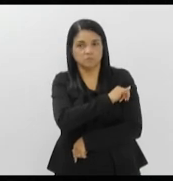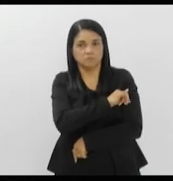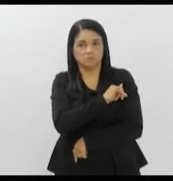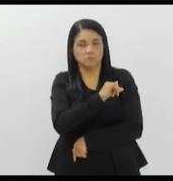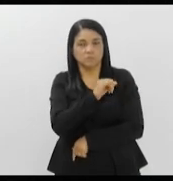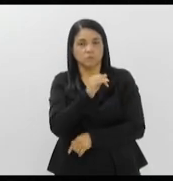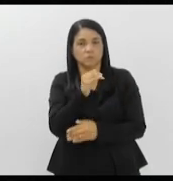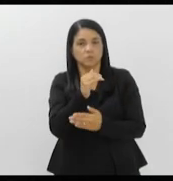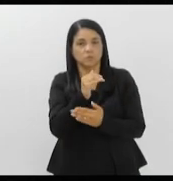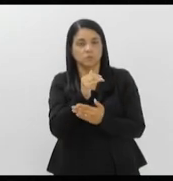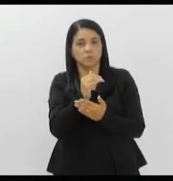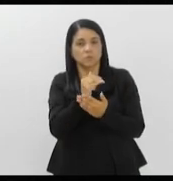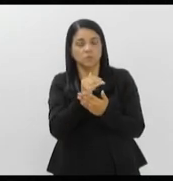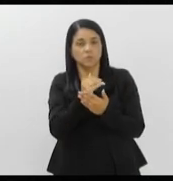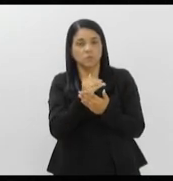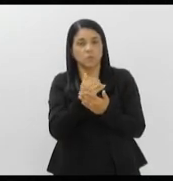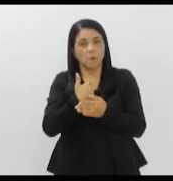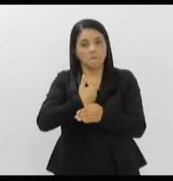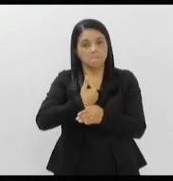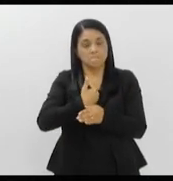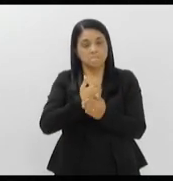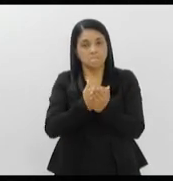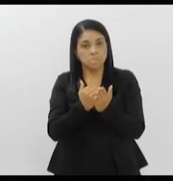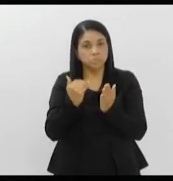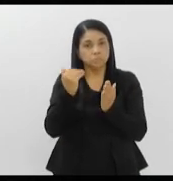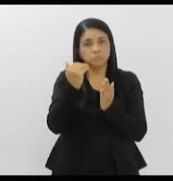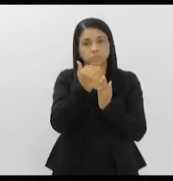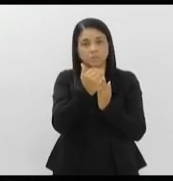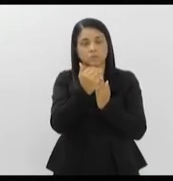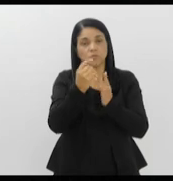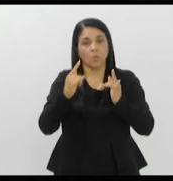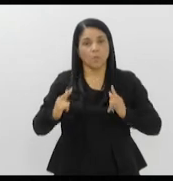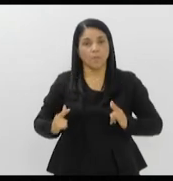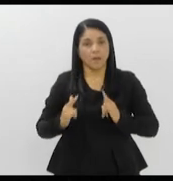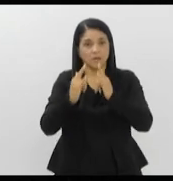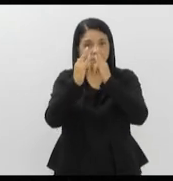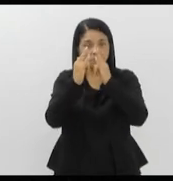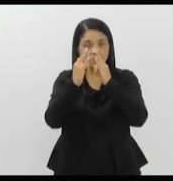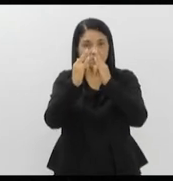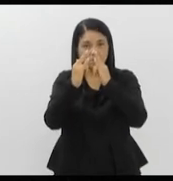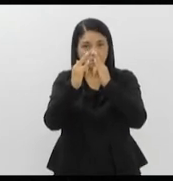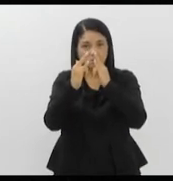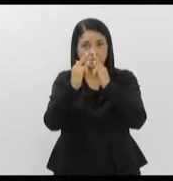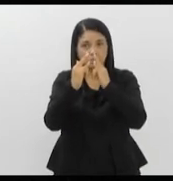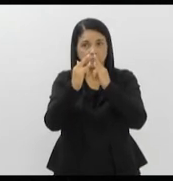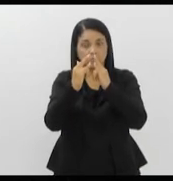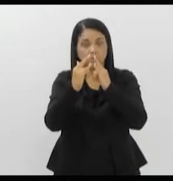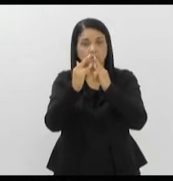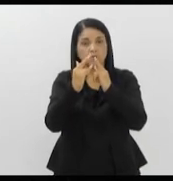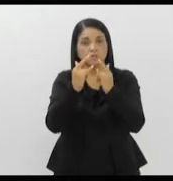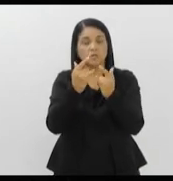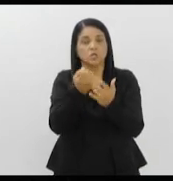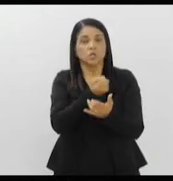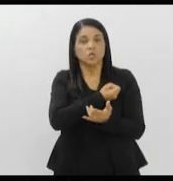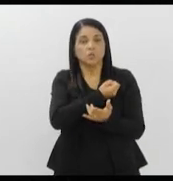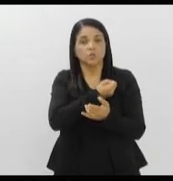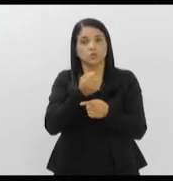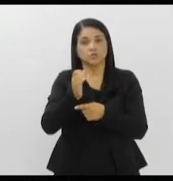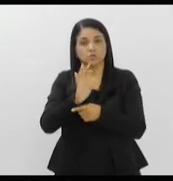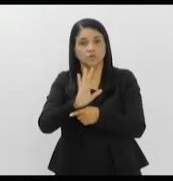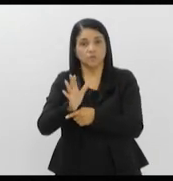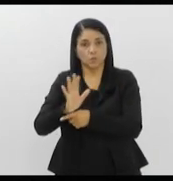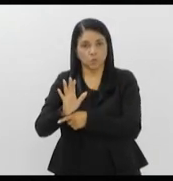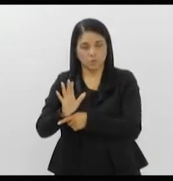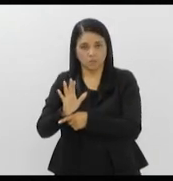ultrapassou Paris em números de filmes de toda a ordem,